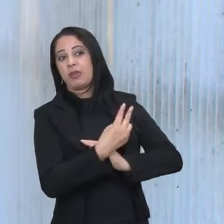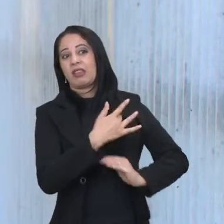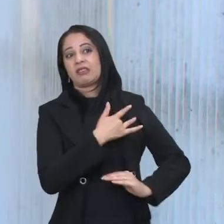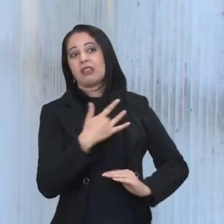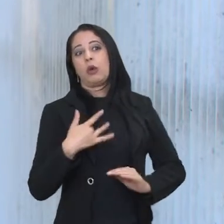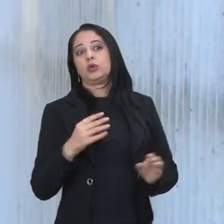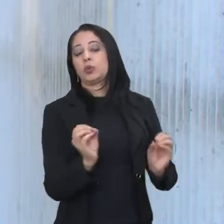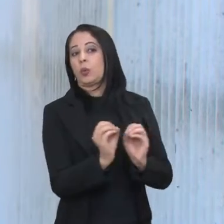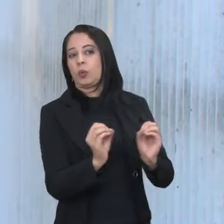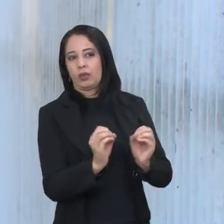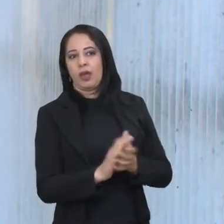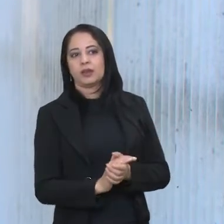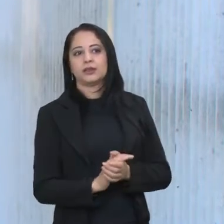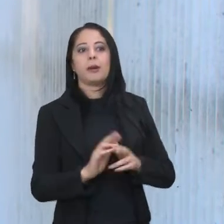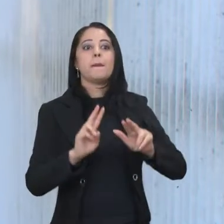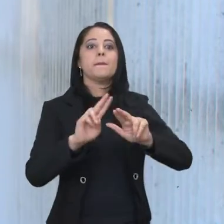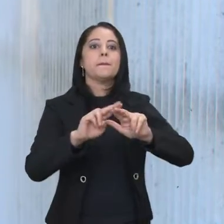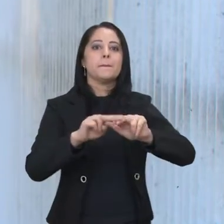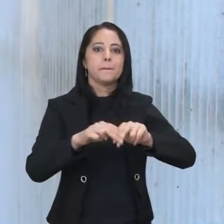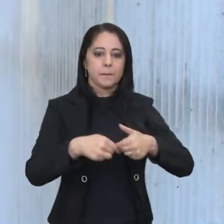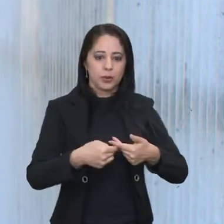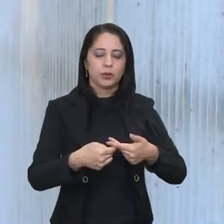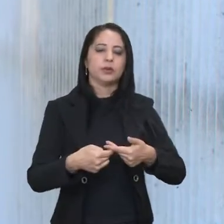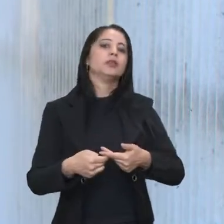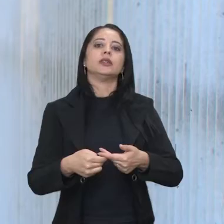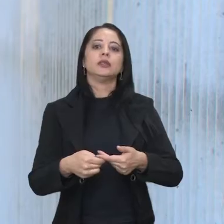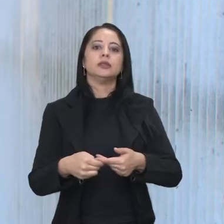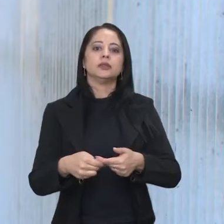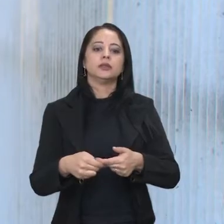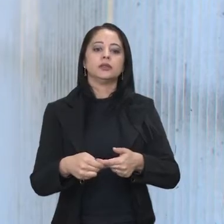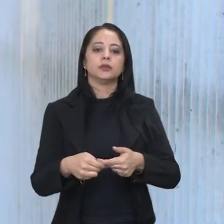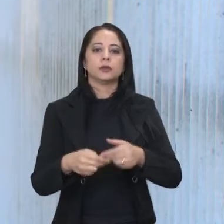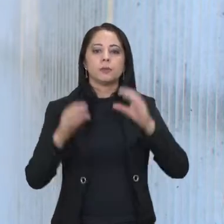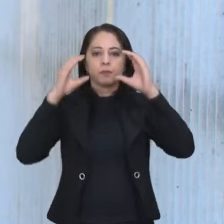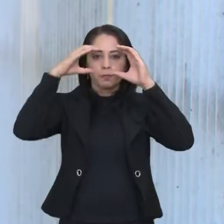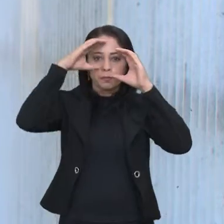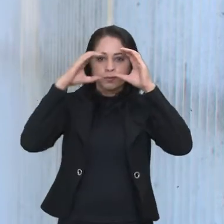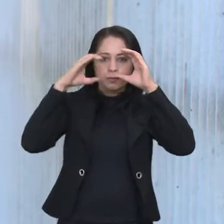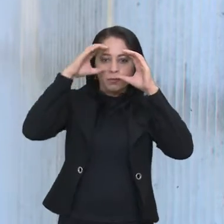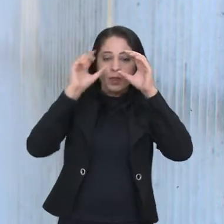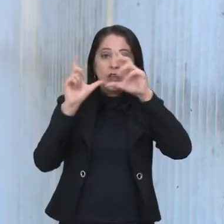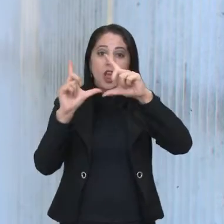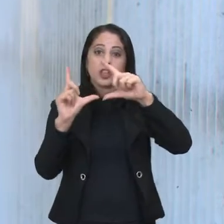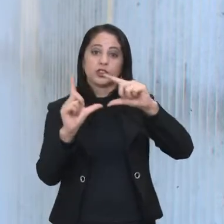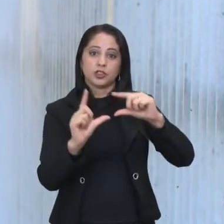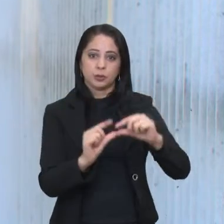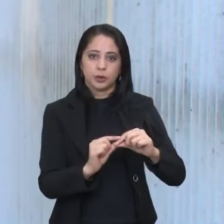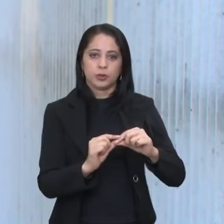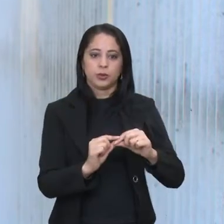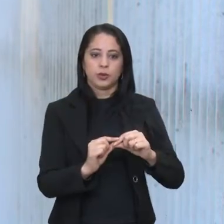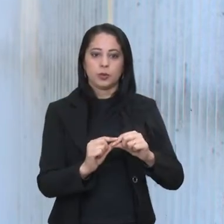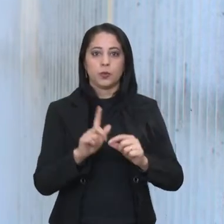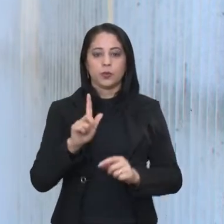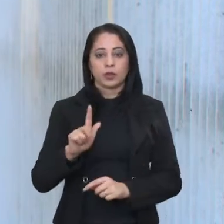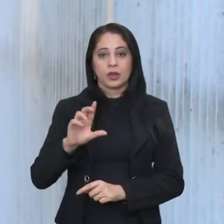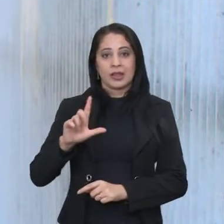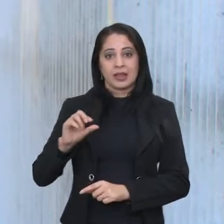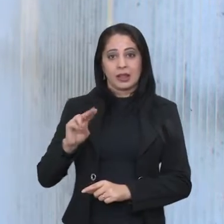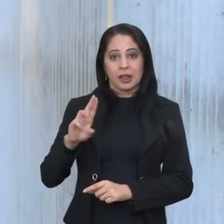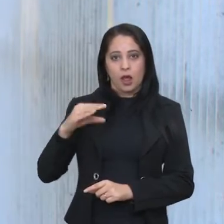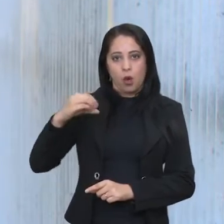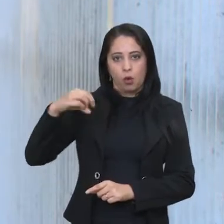Reflexo disso é a queda do número de exames para a detecção do glaucoma, que é uma doença causada pela elevação da